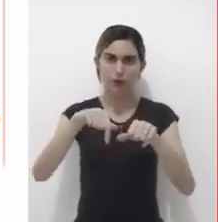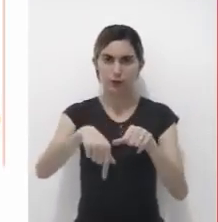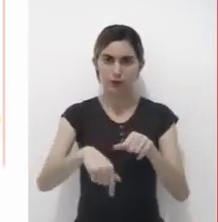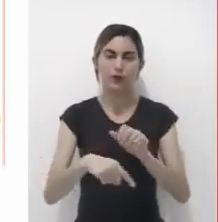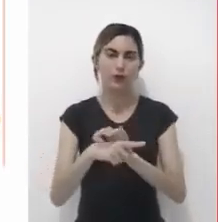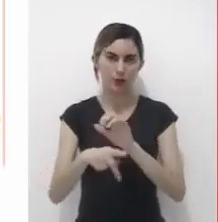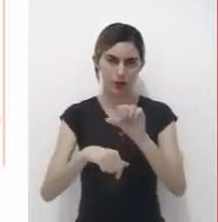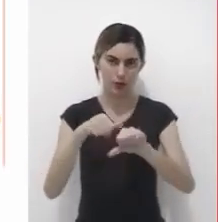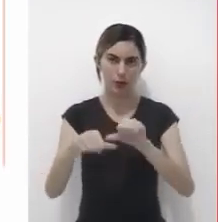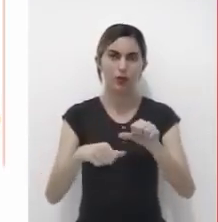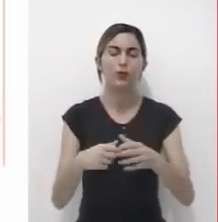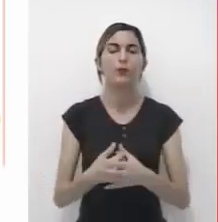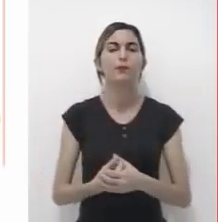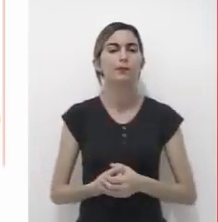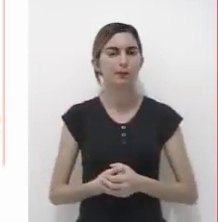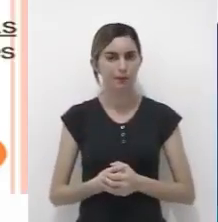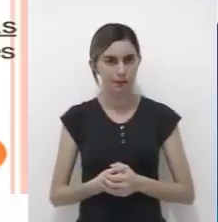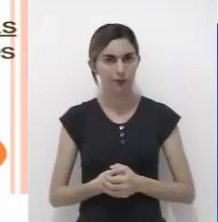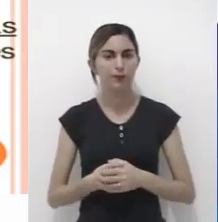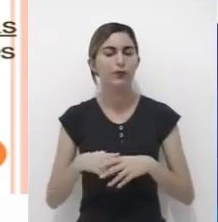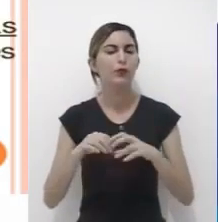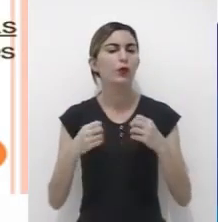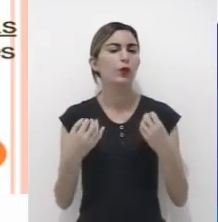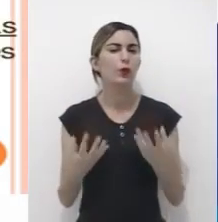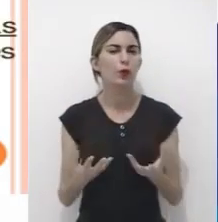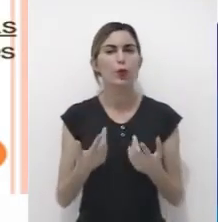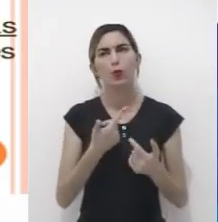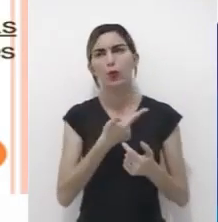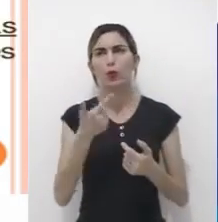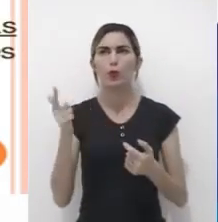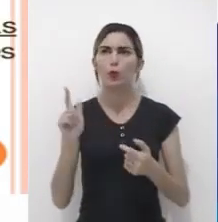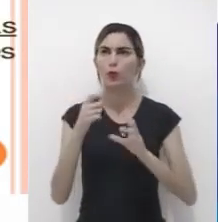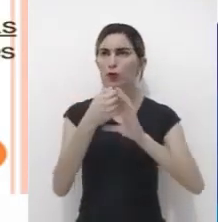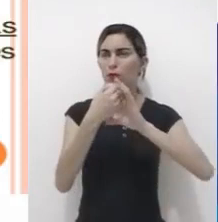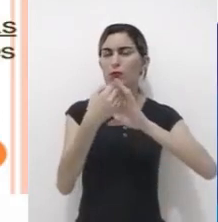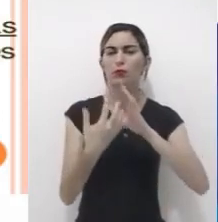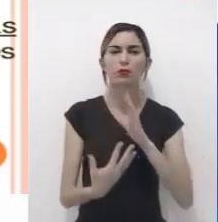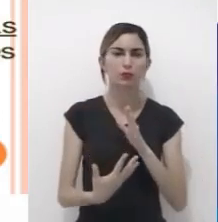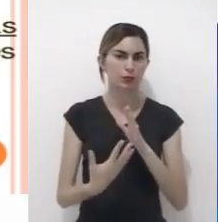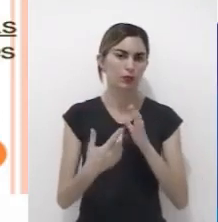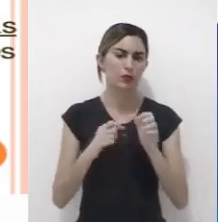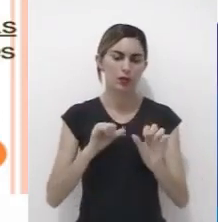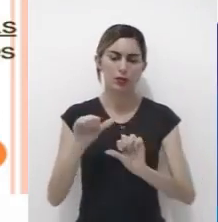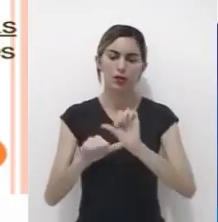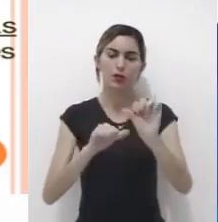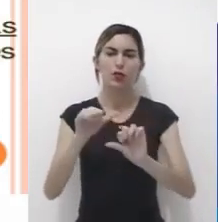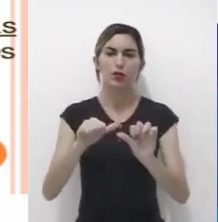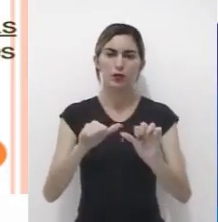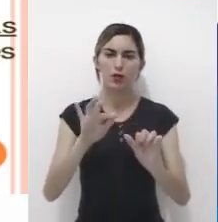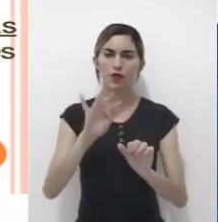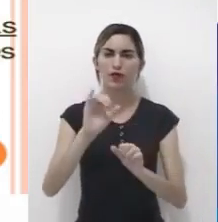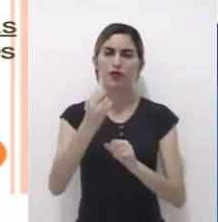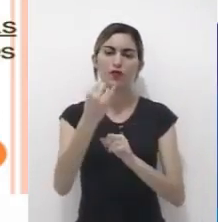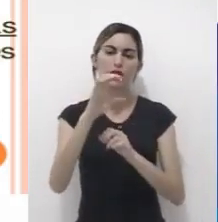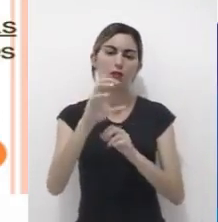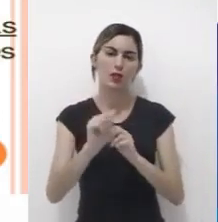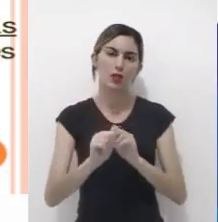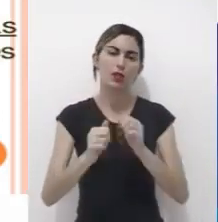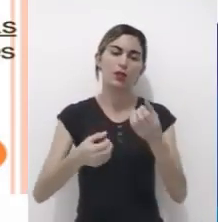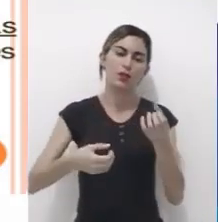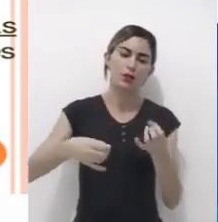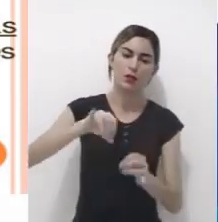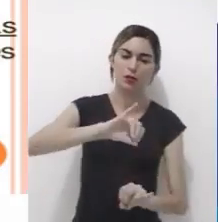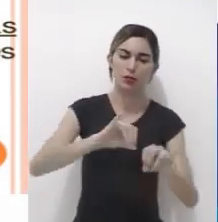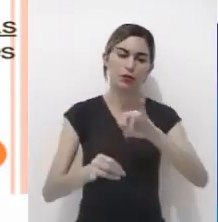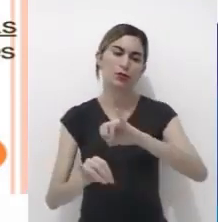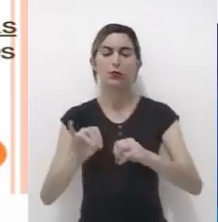alteração de propriedade das matérias. Numa outra definição, as transformações físicas e